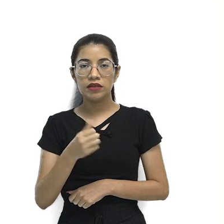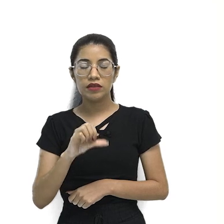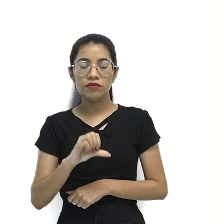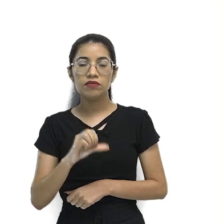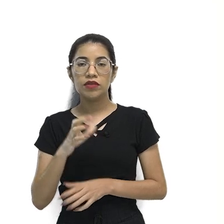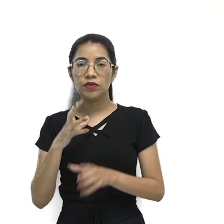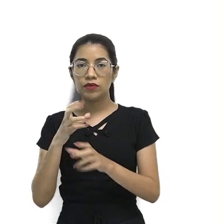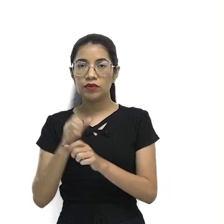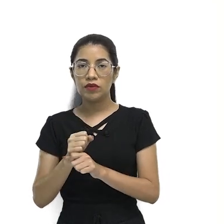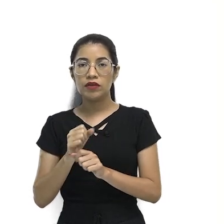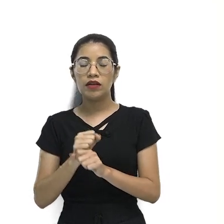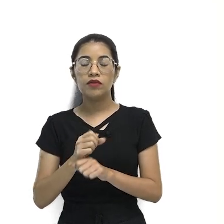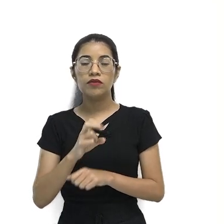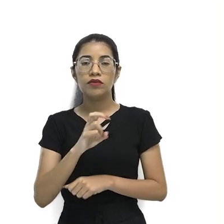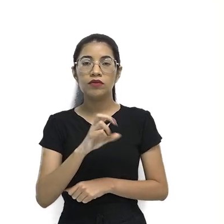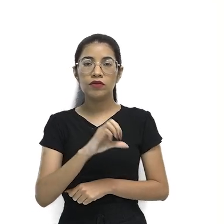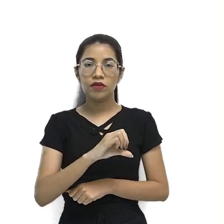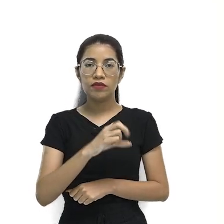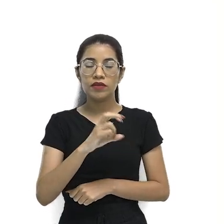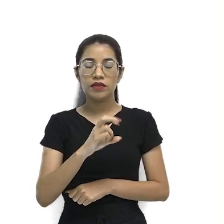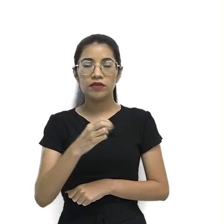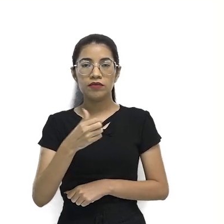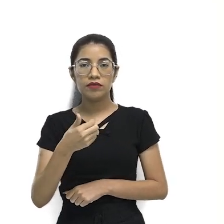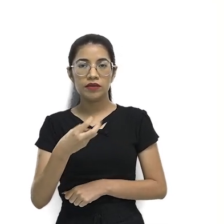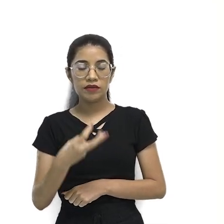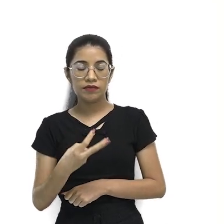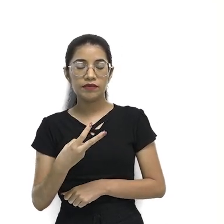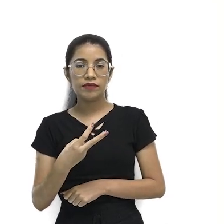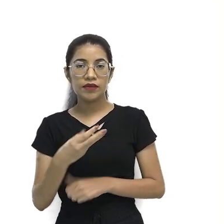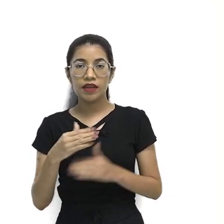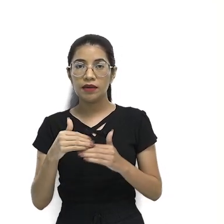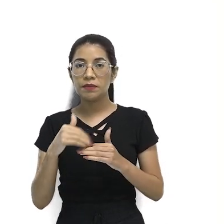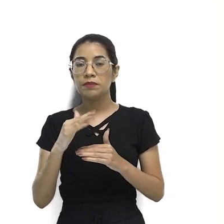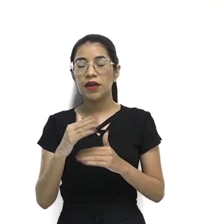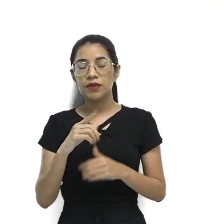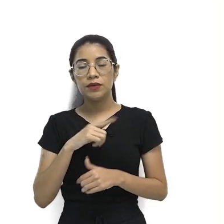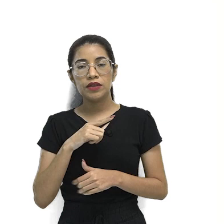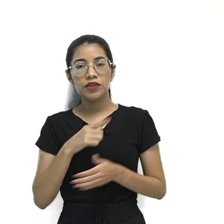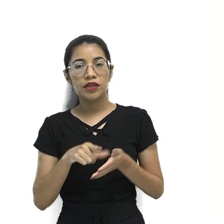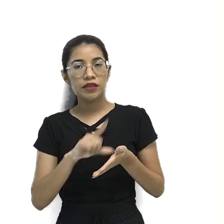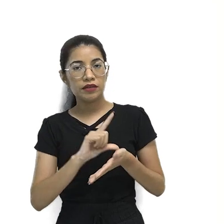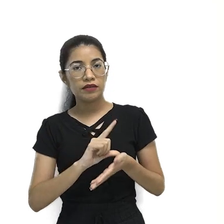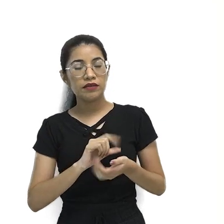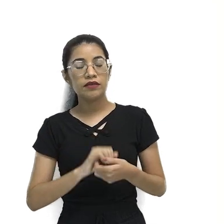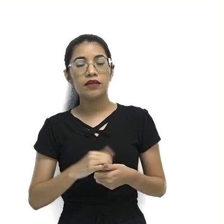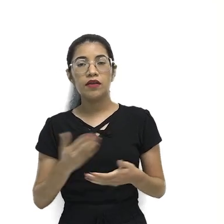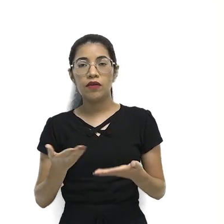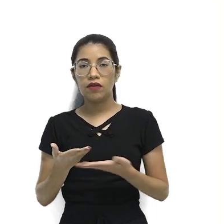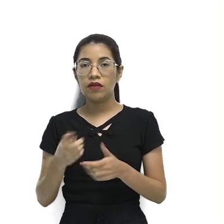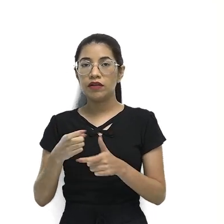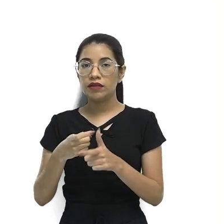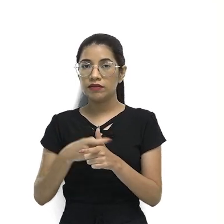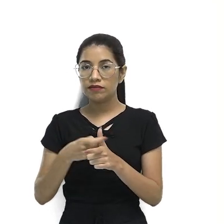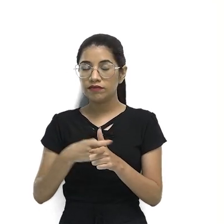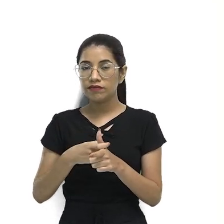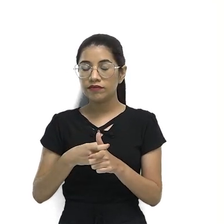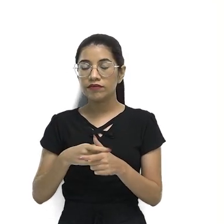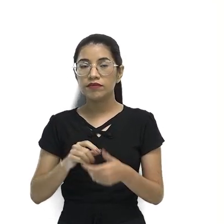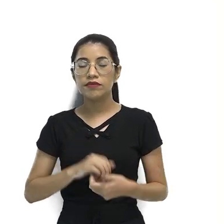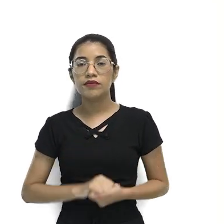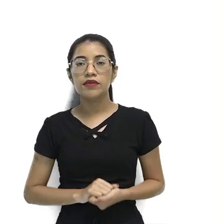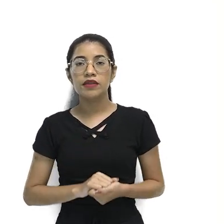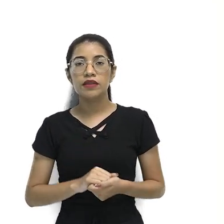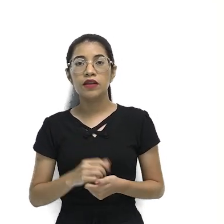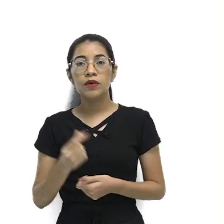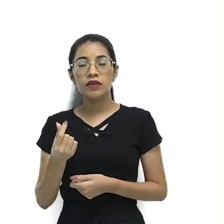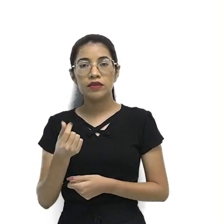totalizou 953. Ele gastou mais do que ele tinha. Então, agora ele está devendo o banco. Beleza, então, esse aqui é o